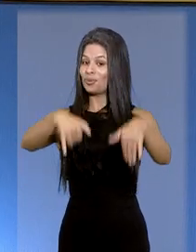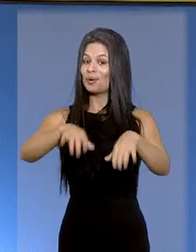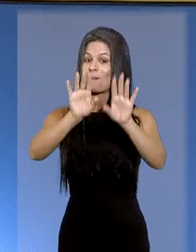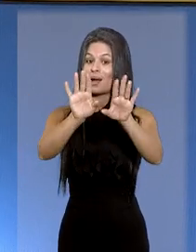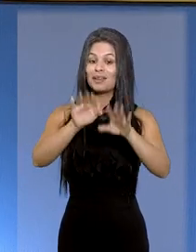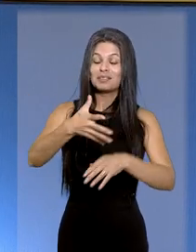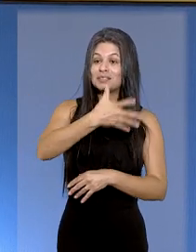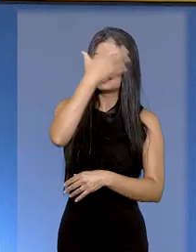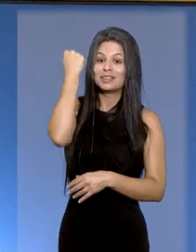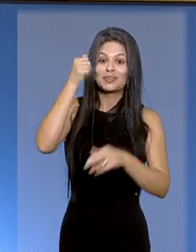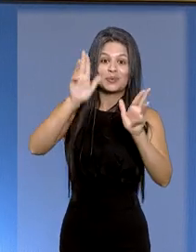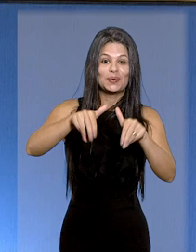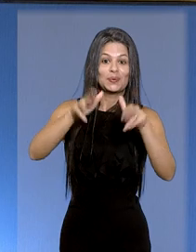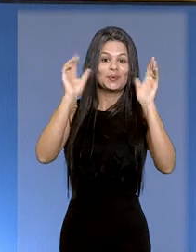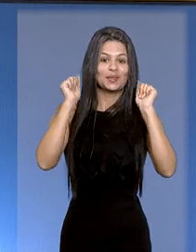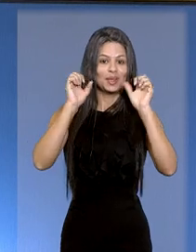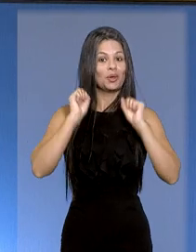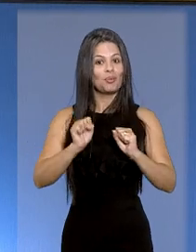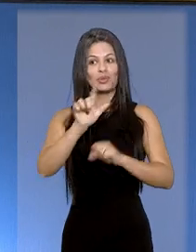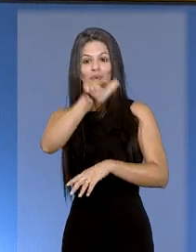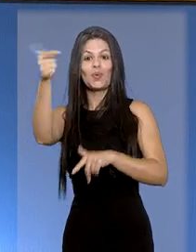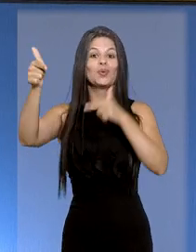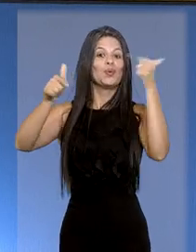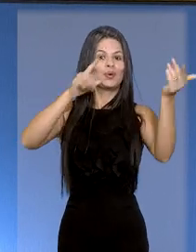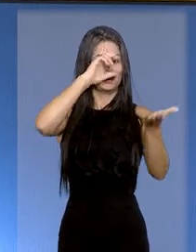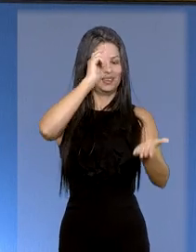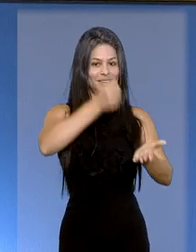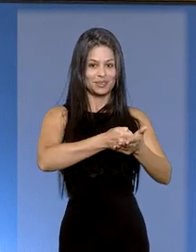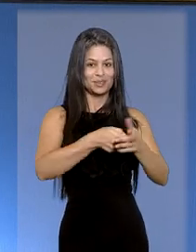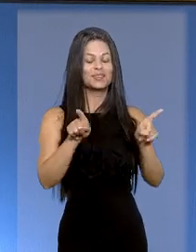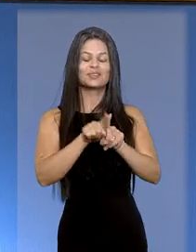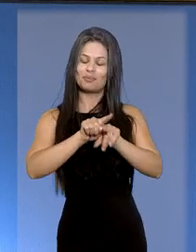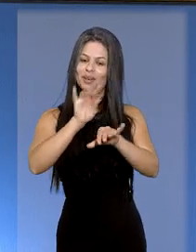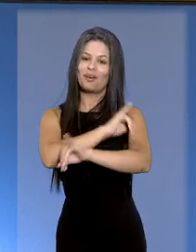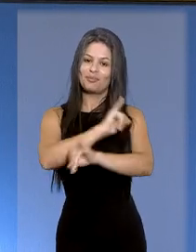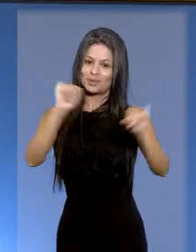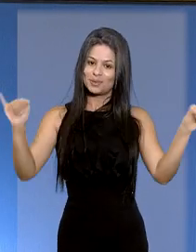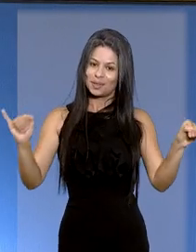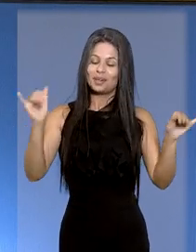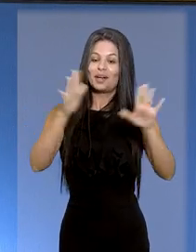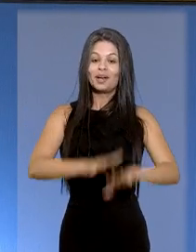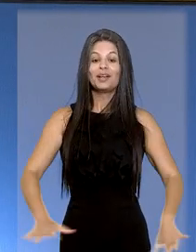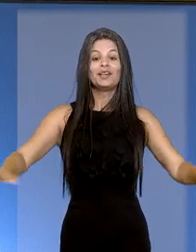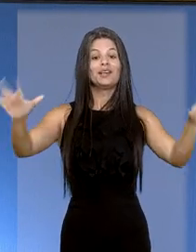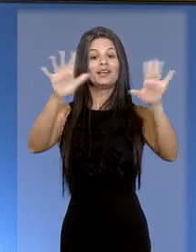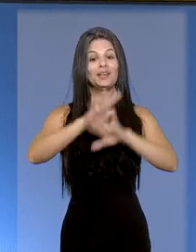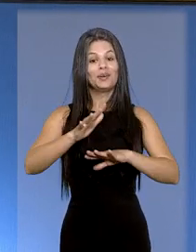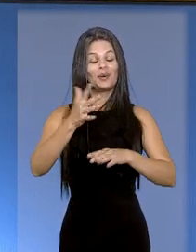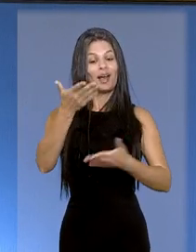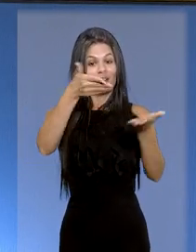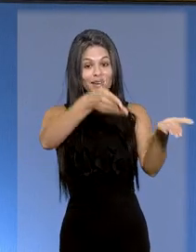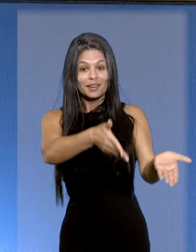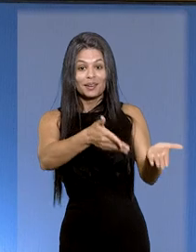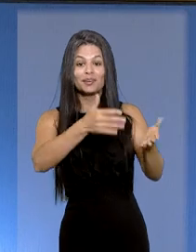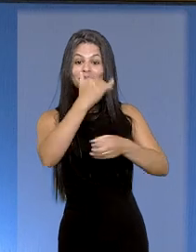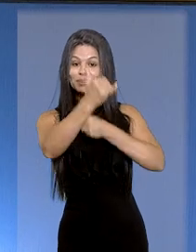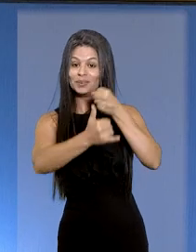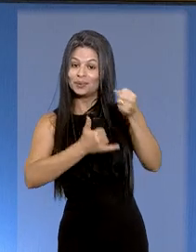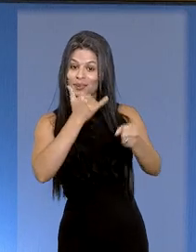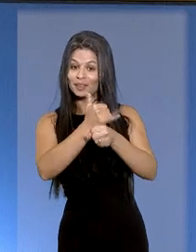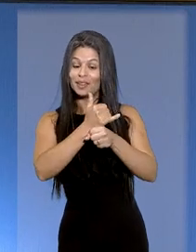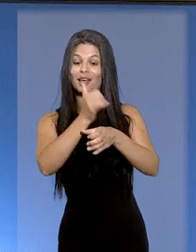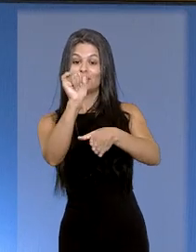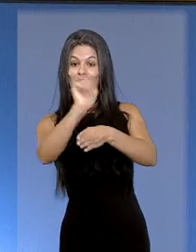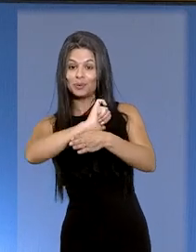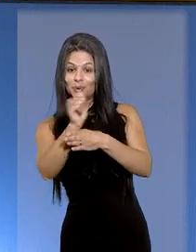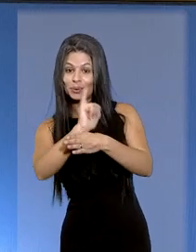esqueça que você pode acompanhar outras decisões e informações do tribunal da Cidadania no nosso canal do